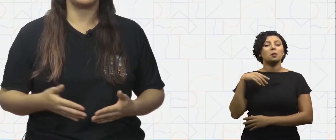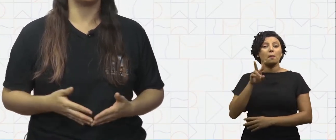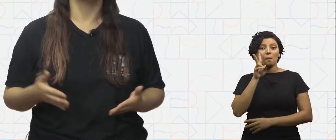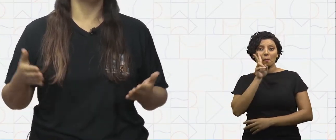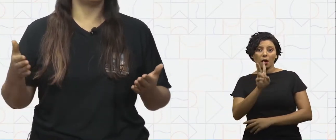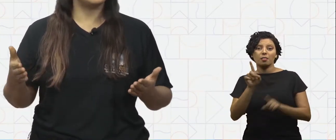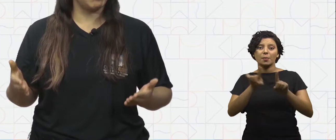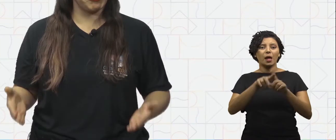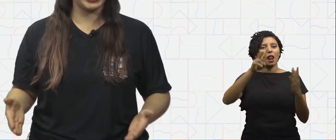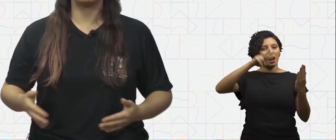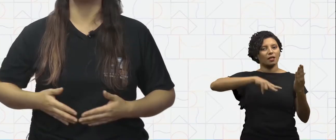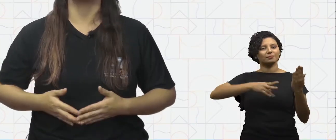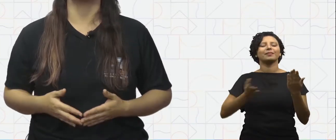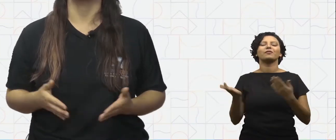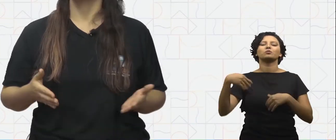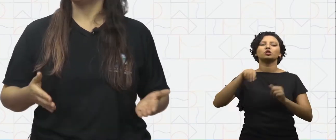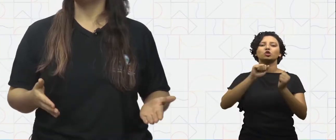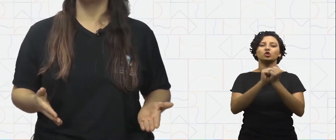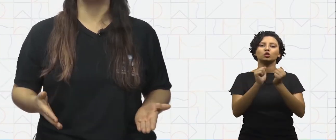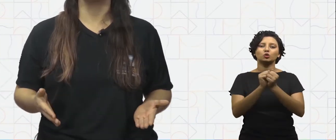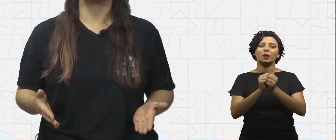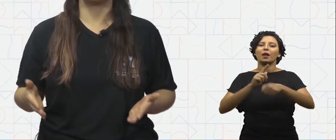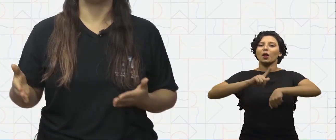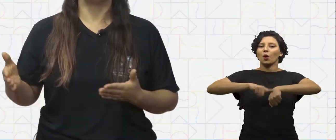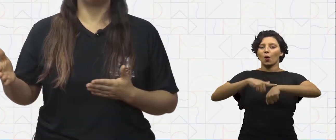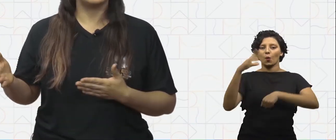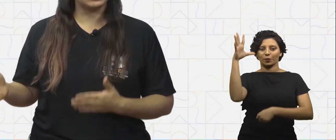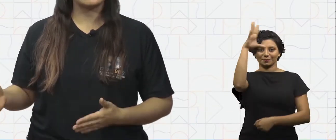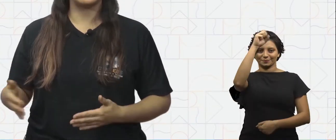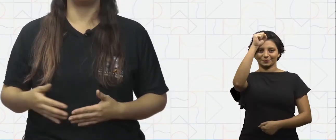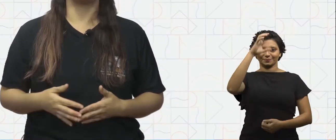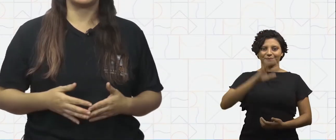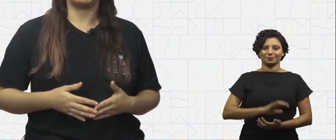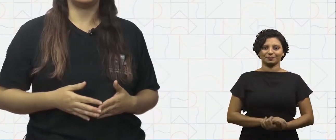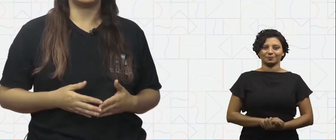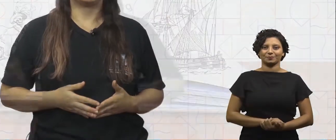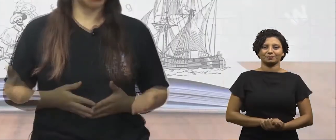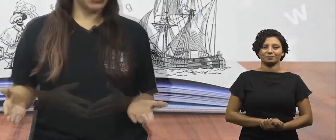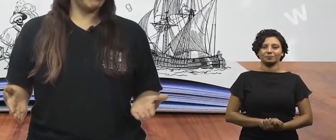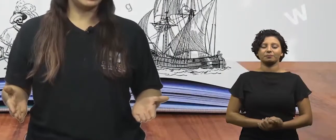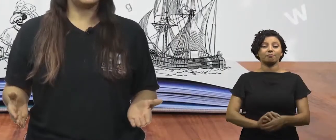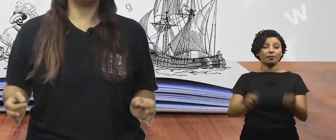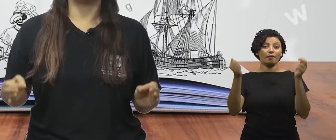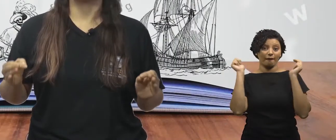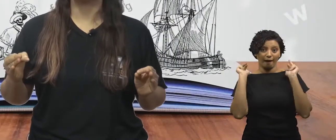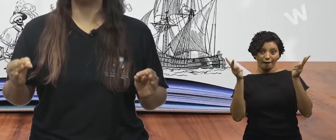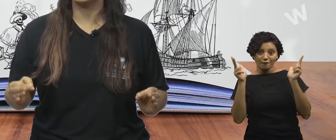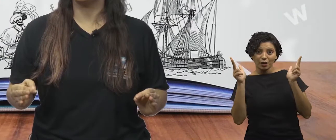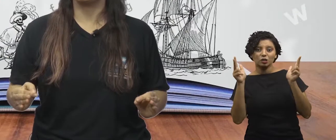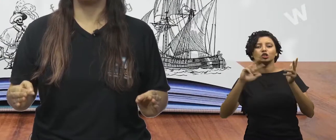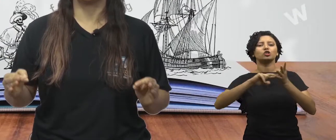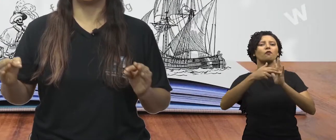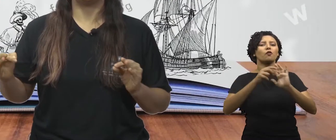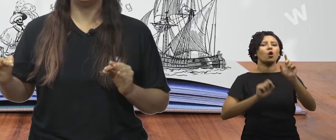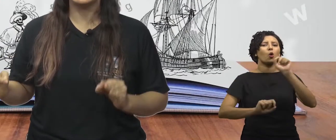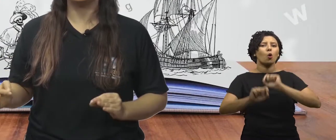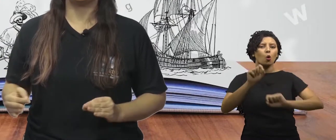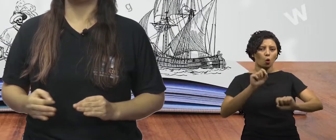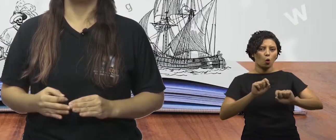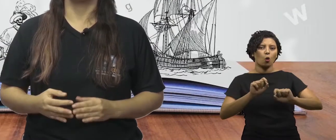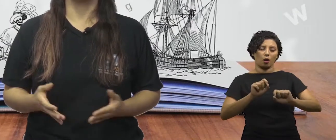ouvir e ler? Então fique por aqui. Então vamos lá para a nossa hora de aprender. Aventura